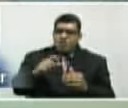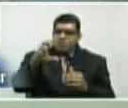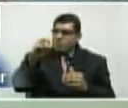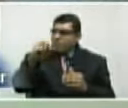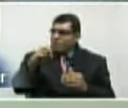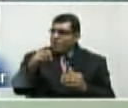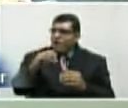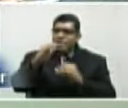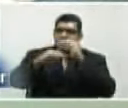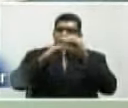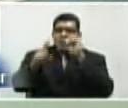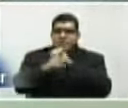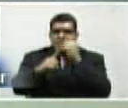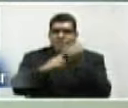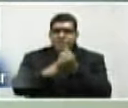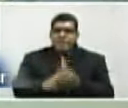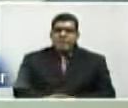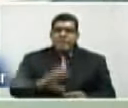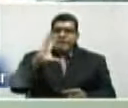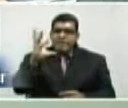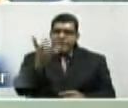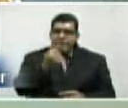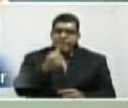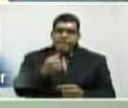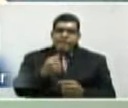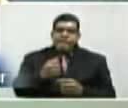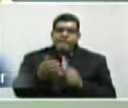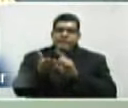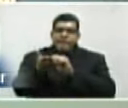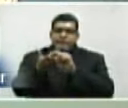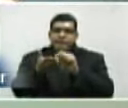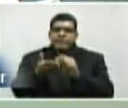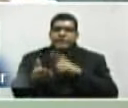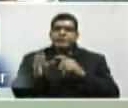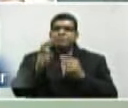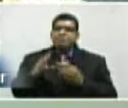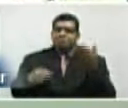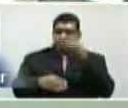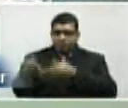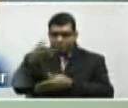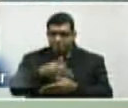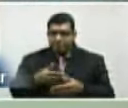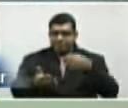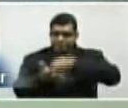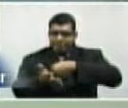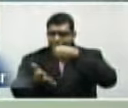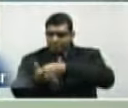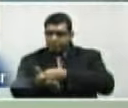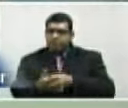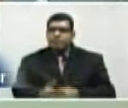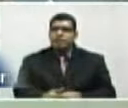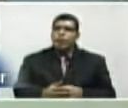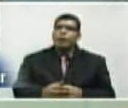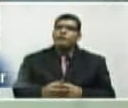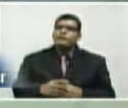50% em desenvolvimento social, todos os outros artigos só estabelecem obrigações